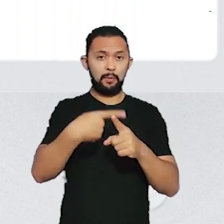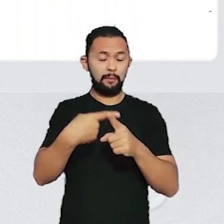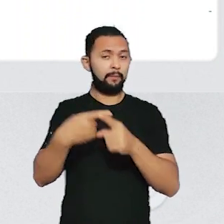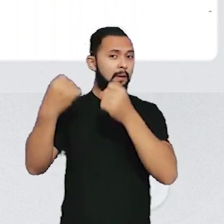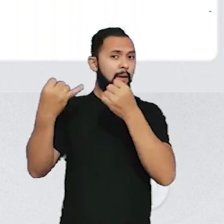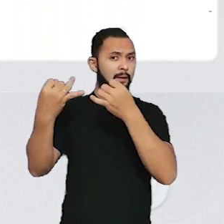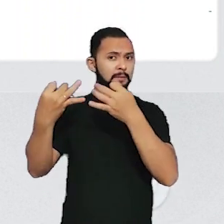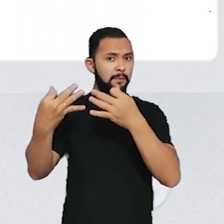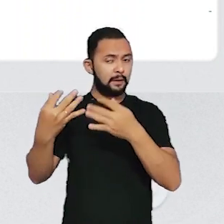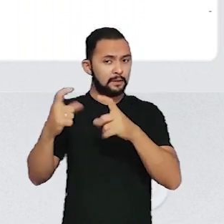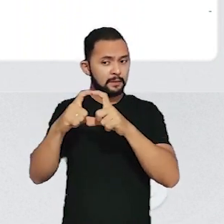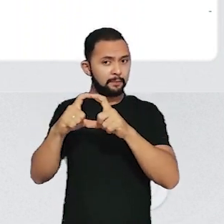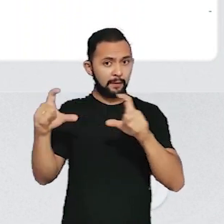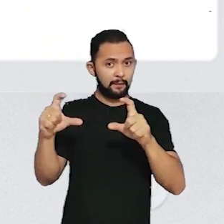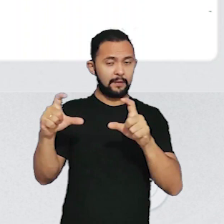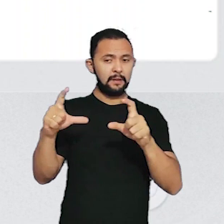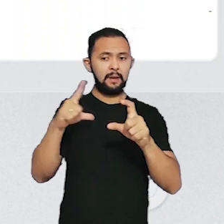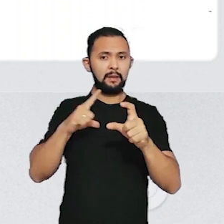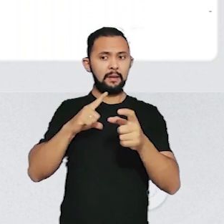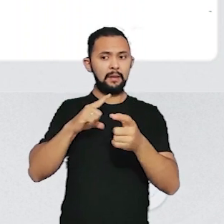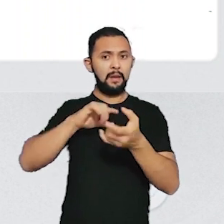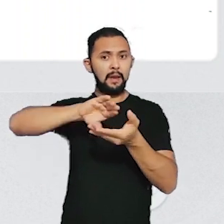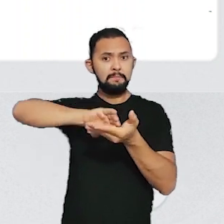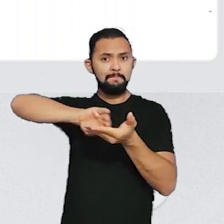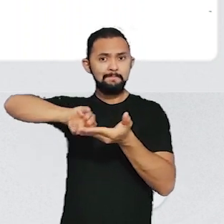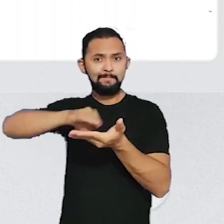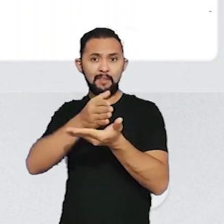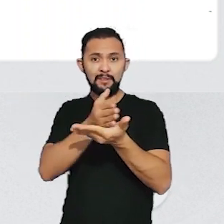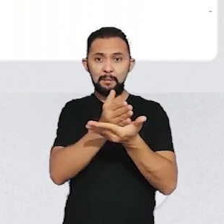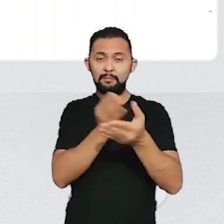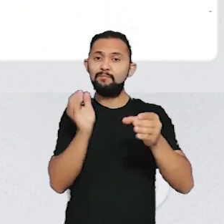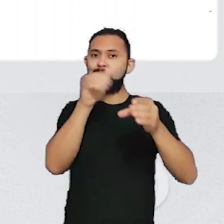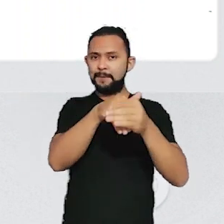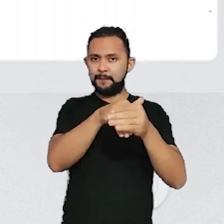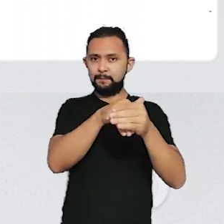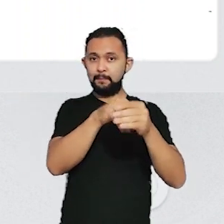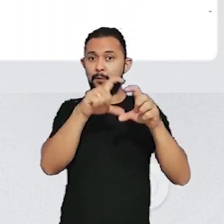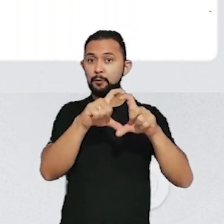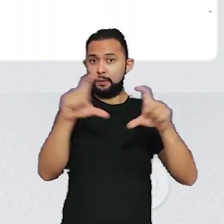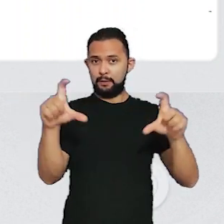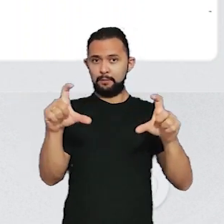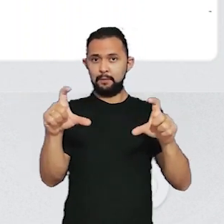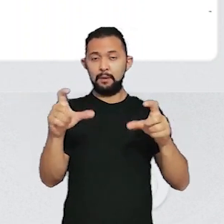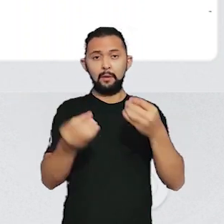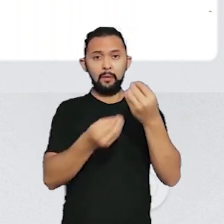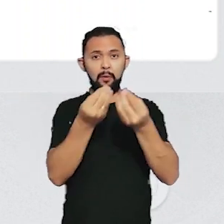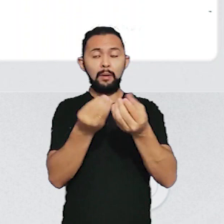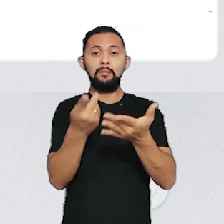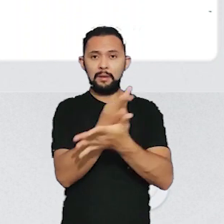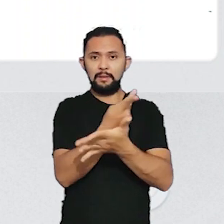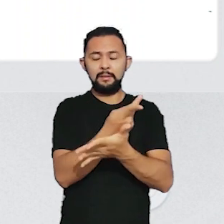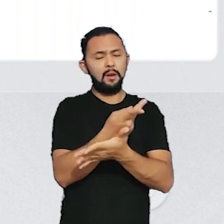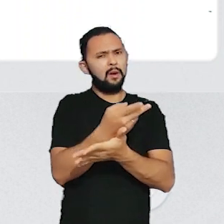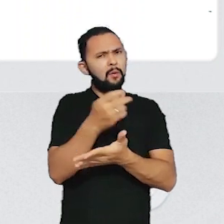explicativas, elas vão vir sempre separadas dentro do período. E essa separação normalmente vai acontecer entre vírgulas,